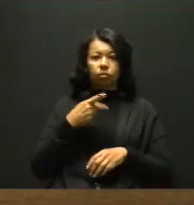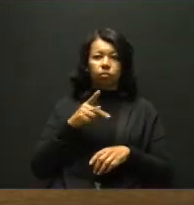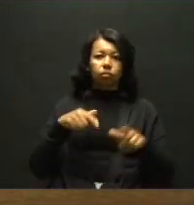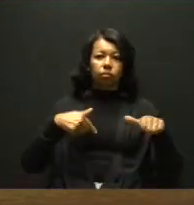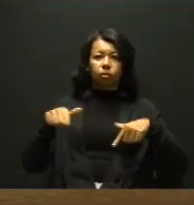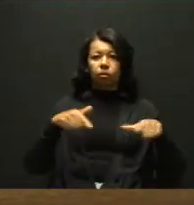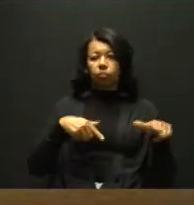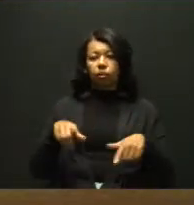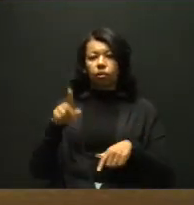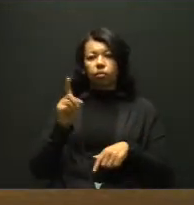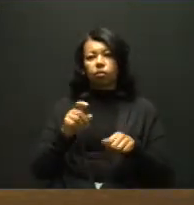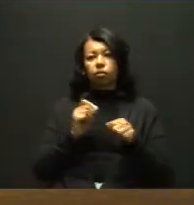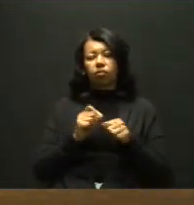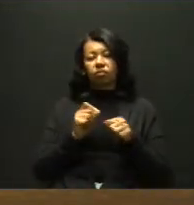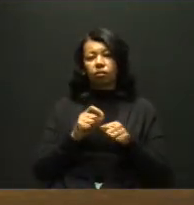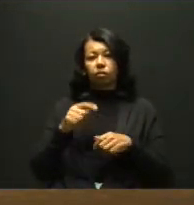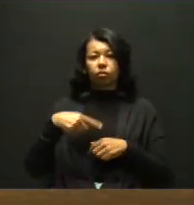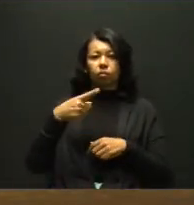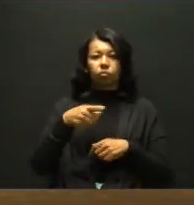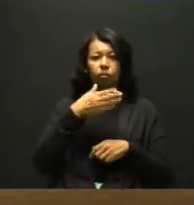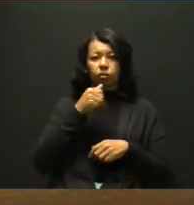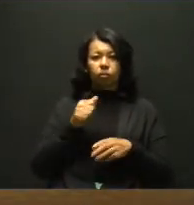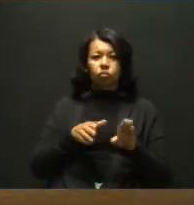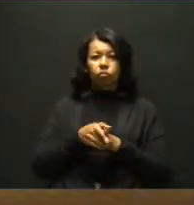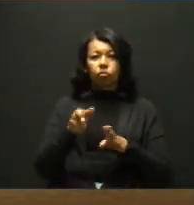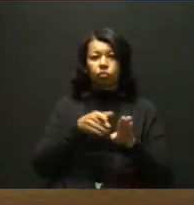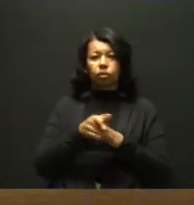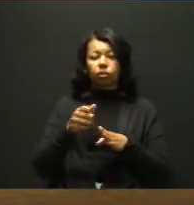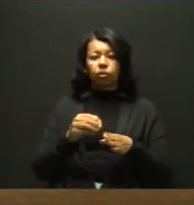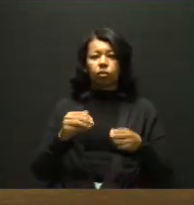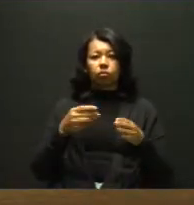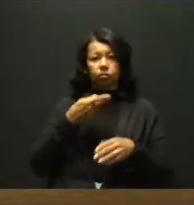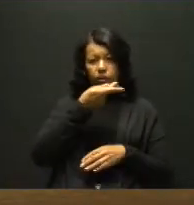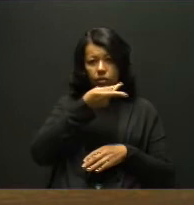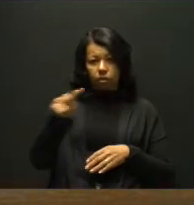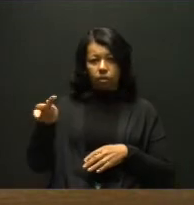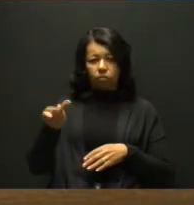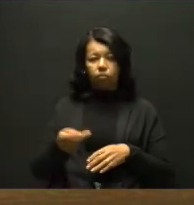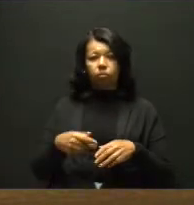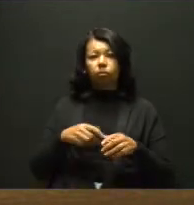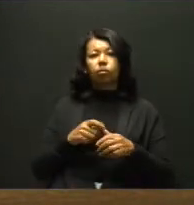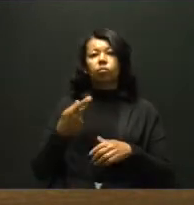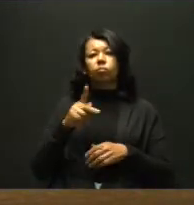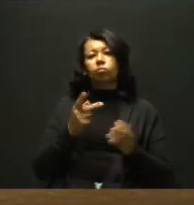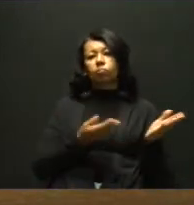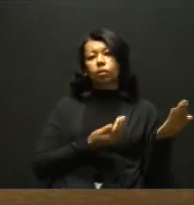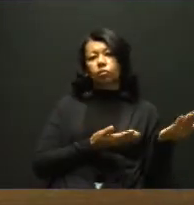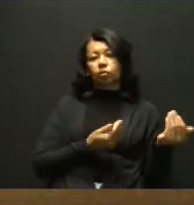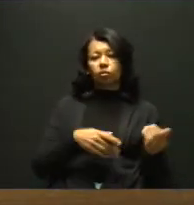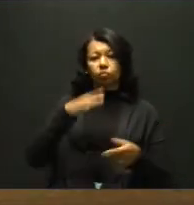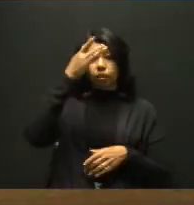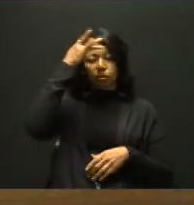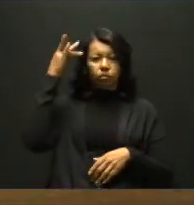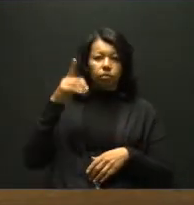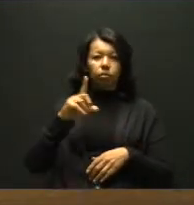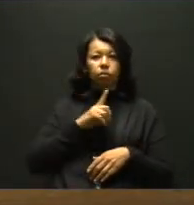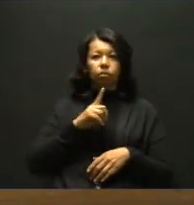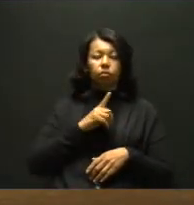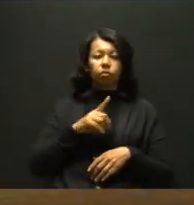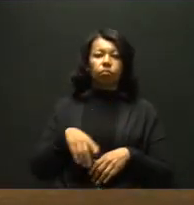após a adequação do conselho visitações programas para jovens então essas são pessoas que têm se destacado